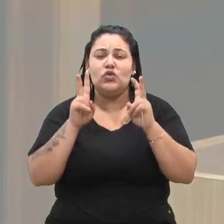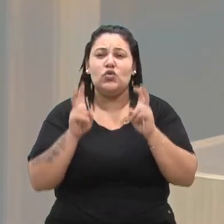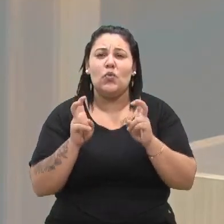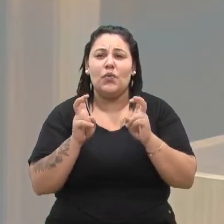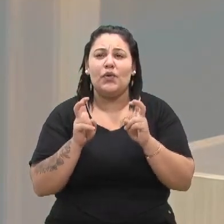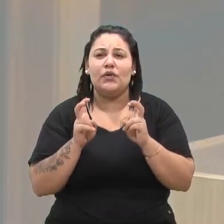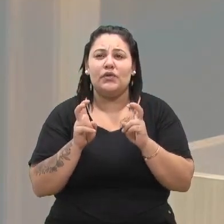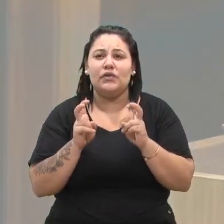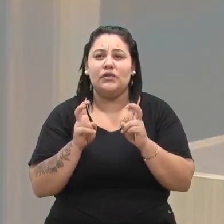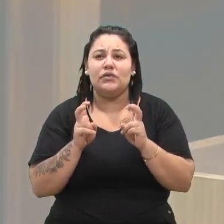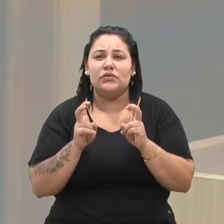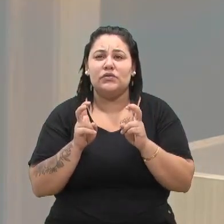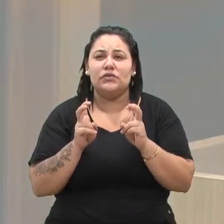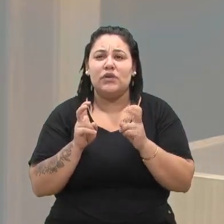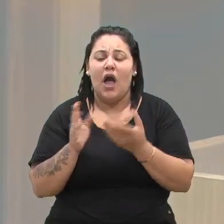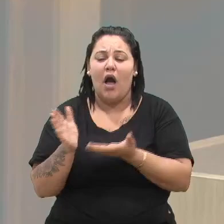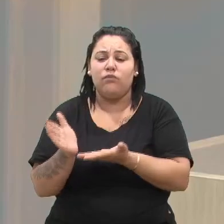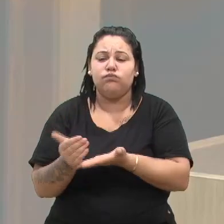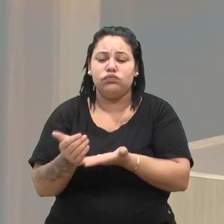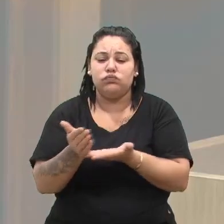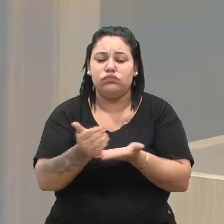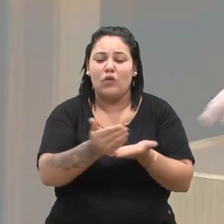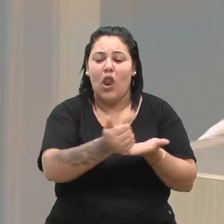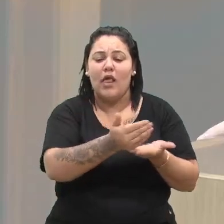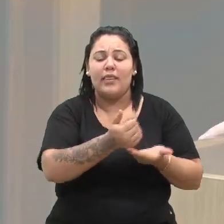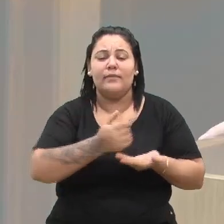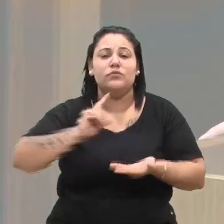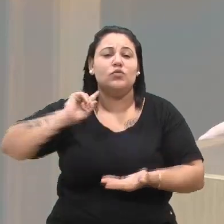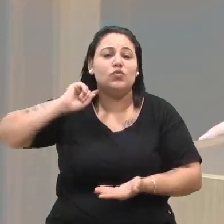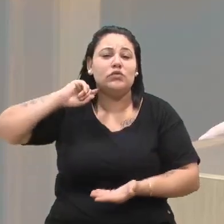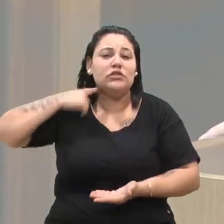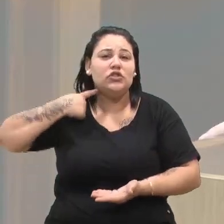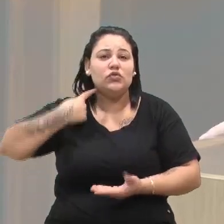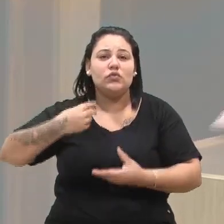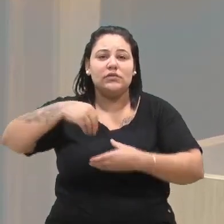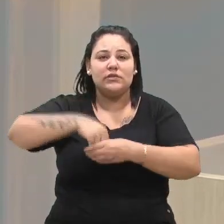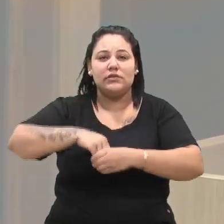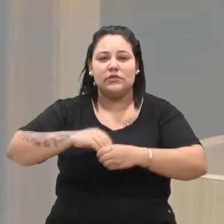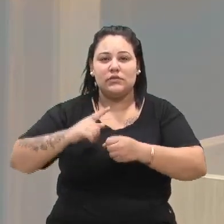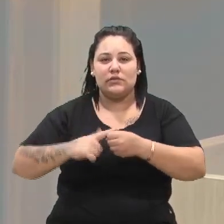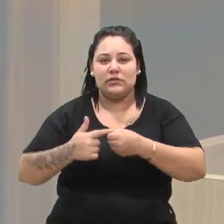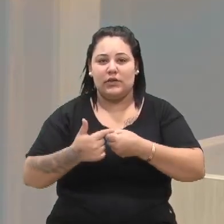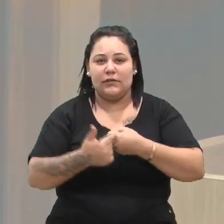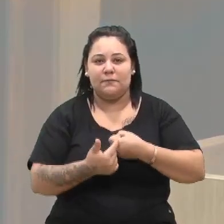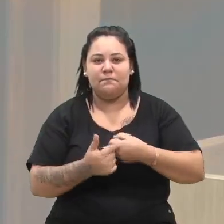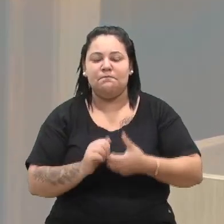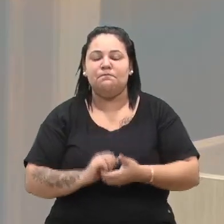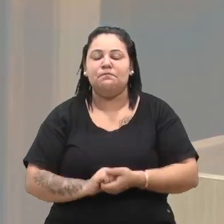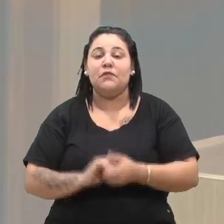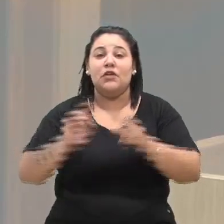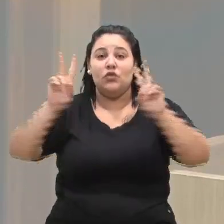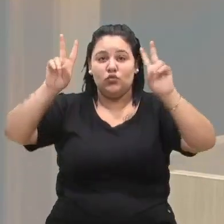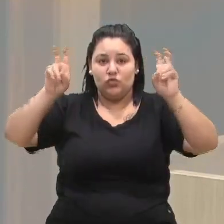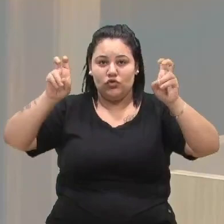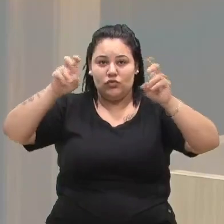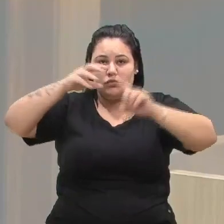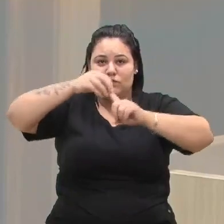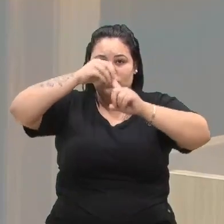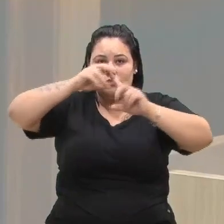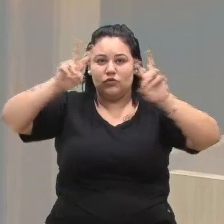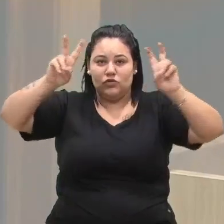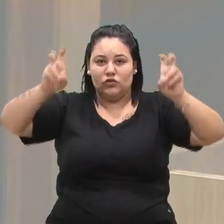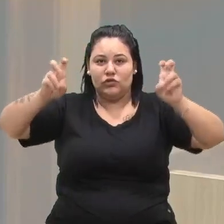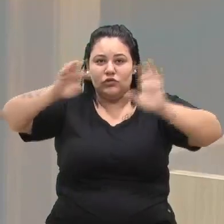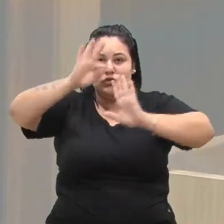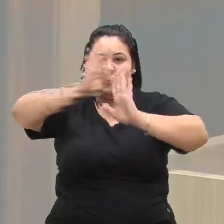questão das coletas, da coleta do lixo nas cidades. E o título da matéria, que eu gostaria que